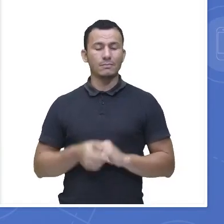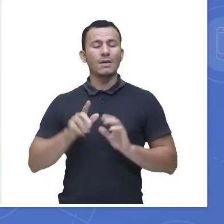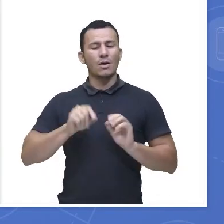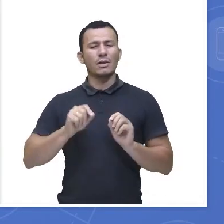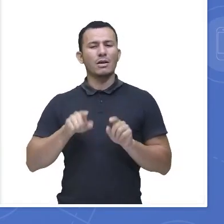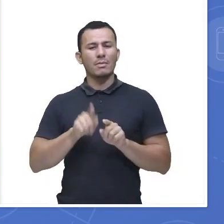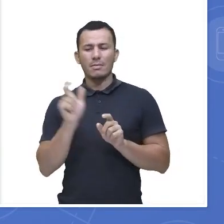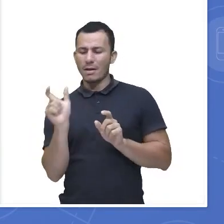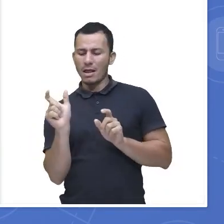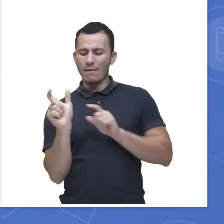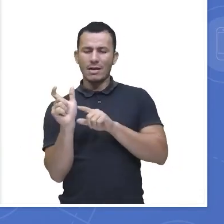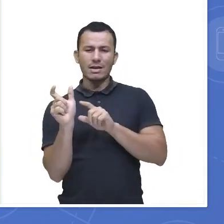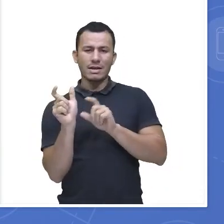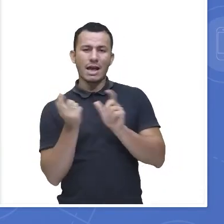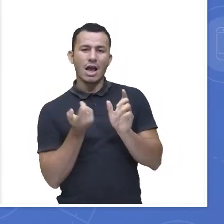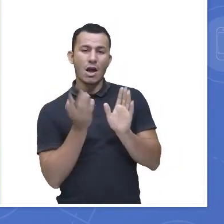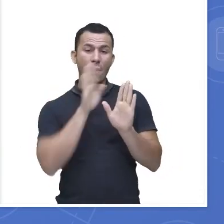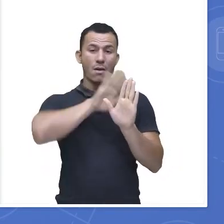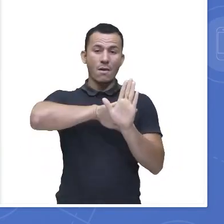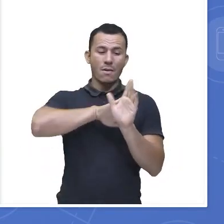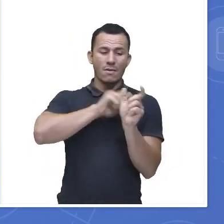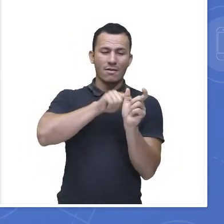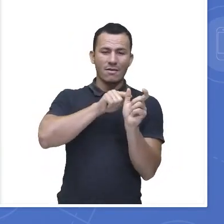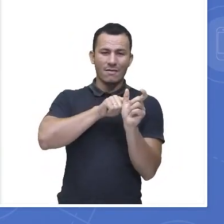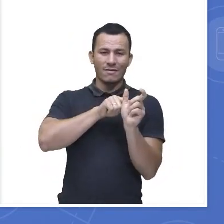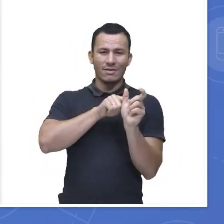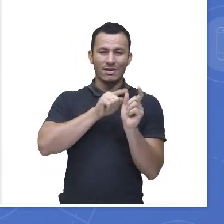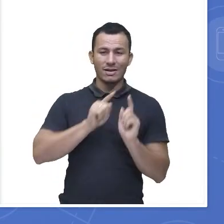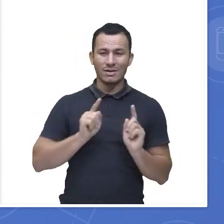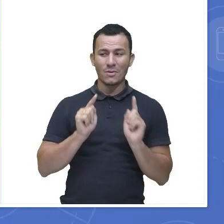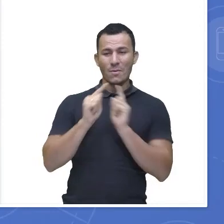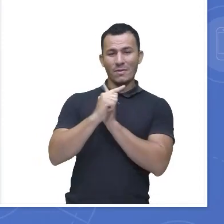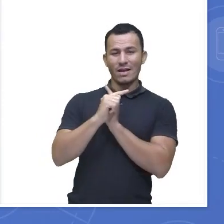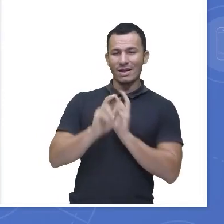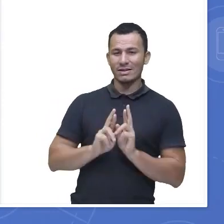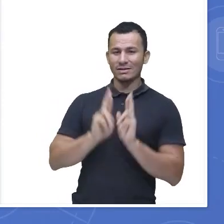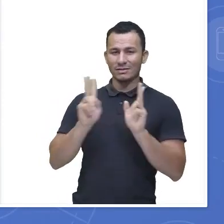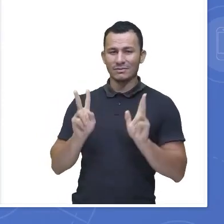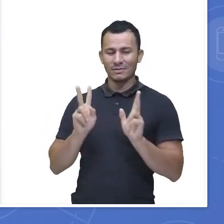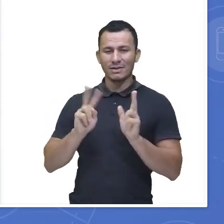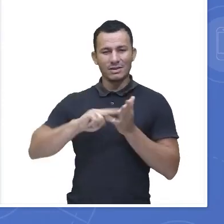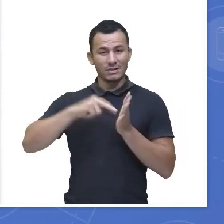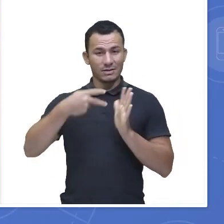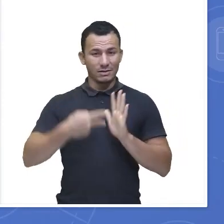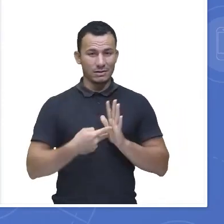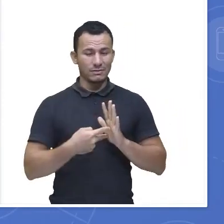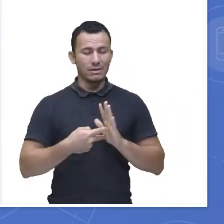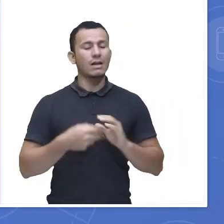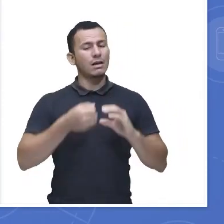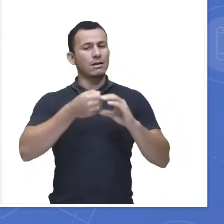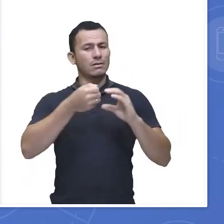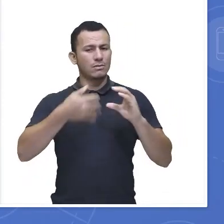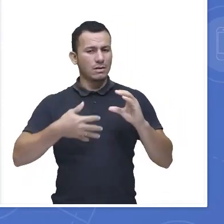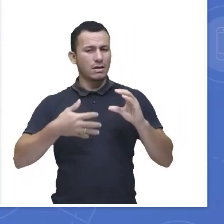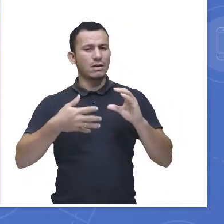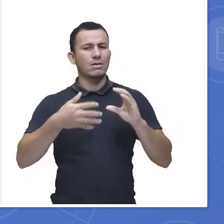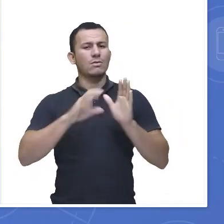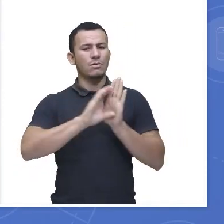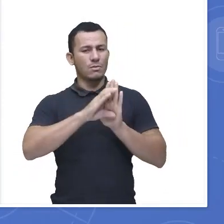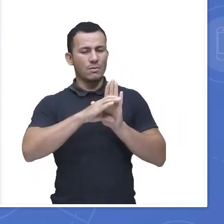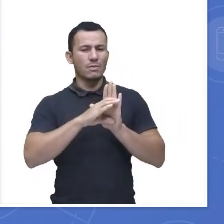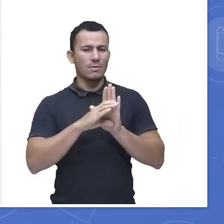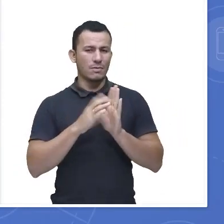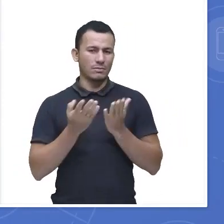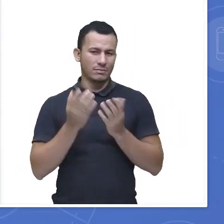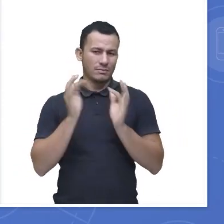o oposto do que nós estamos pensando. Olha, é muito simples entender o conceito, a definição de ironia. Muito